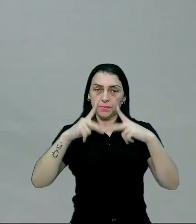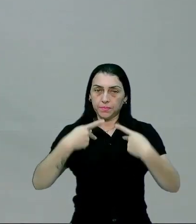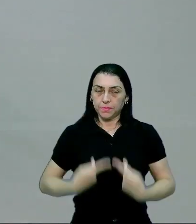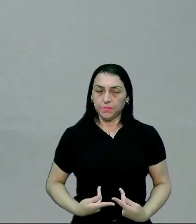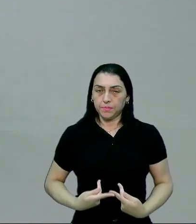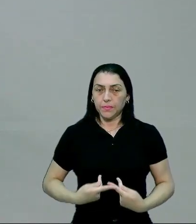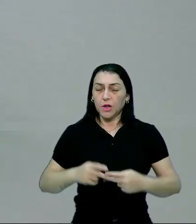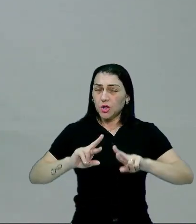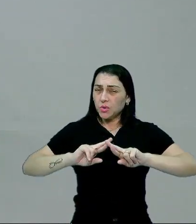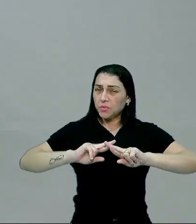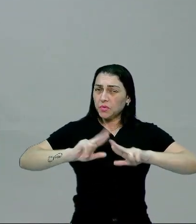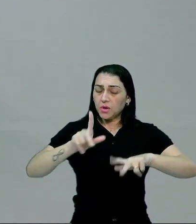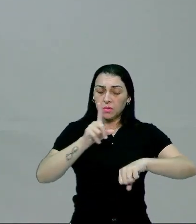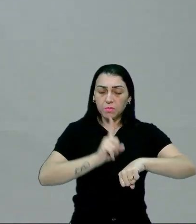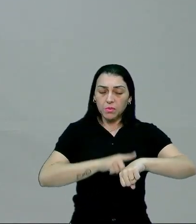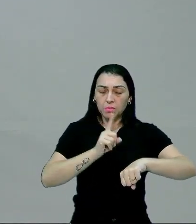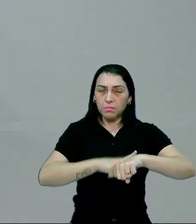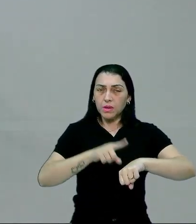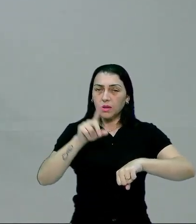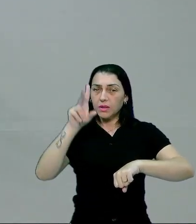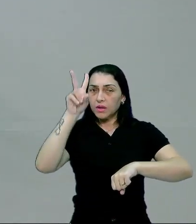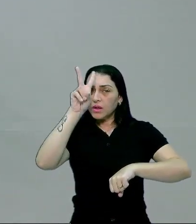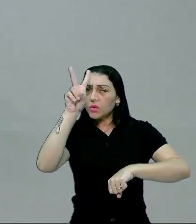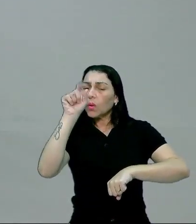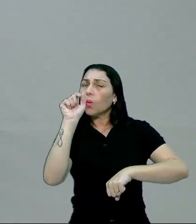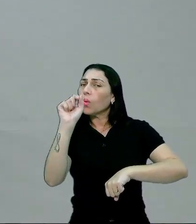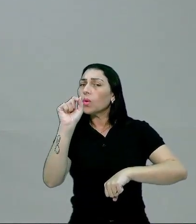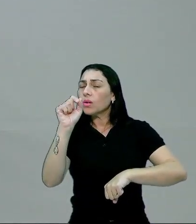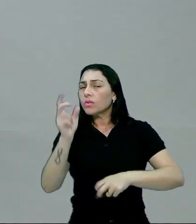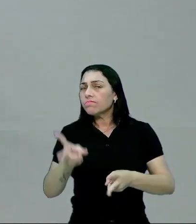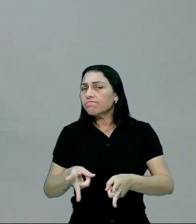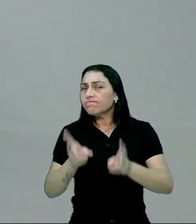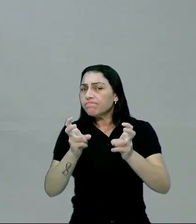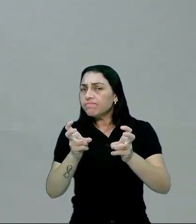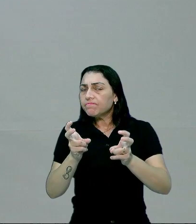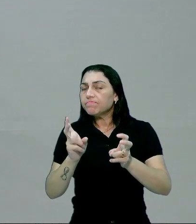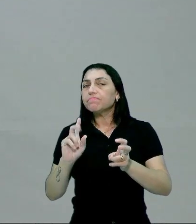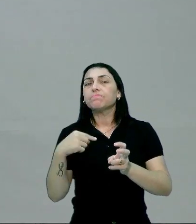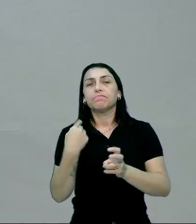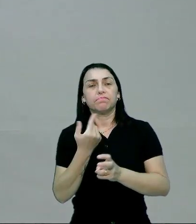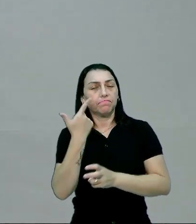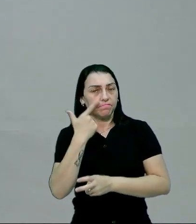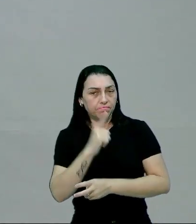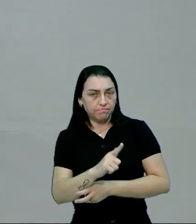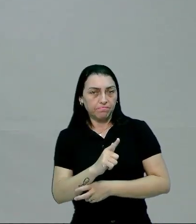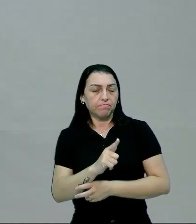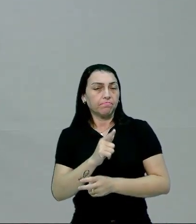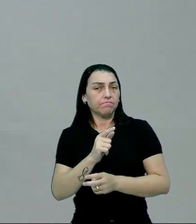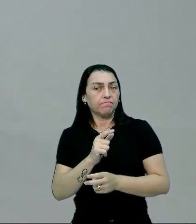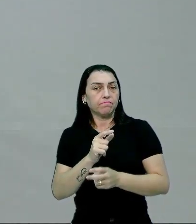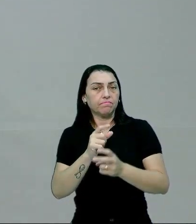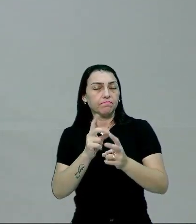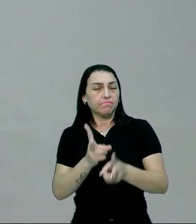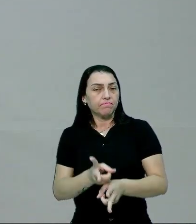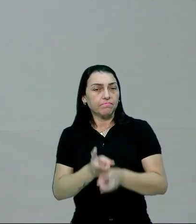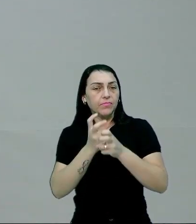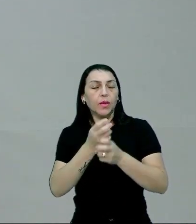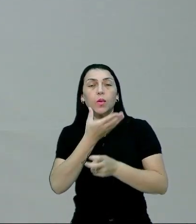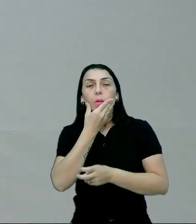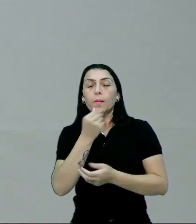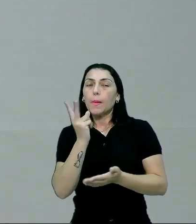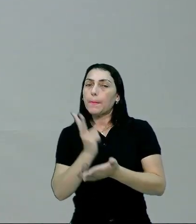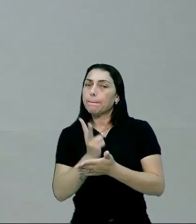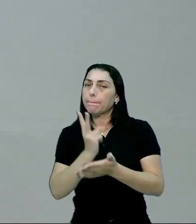em diferentes momentos da história, o que é que nós vamos perceber? Nós vamos conseguir diagnosticar que o homem